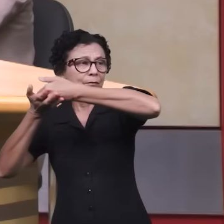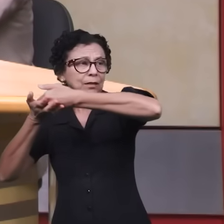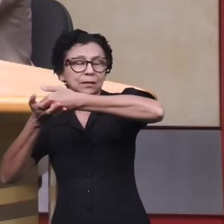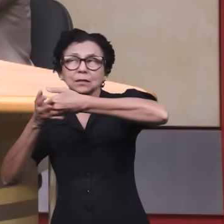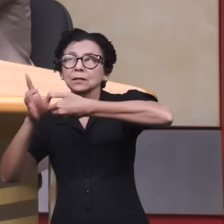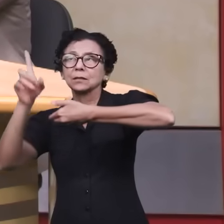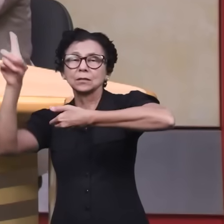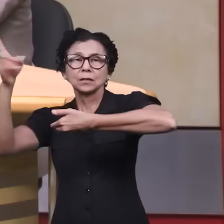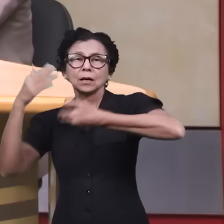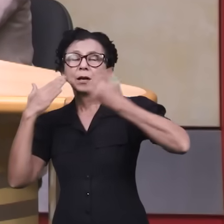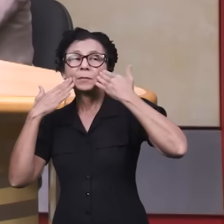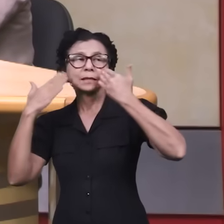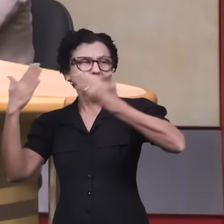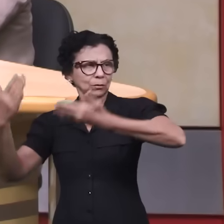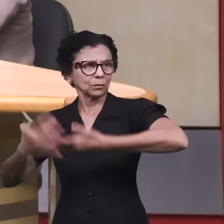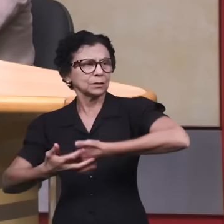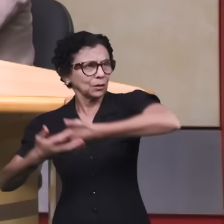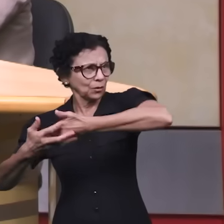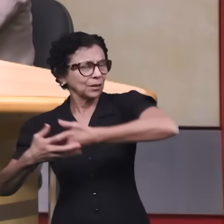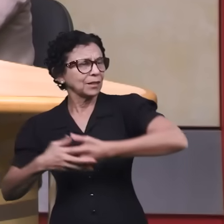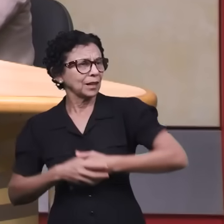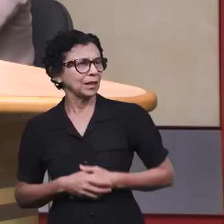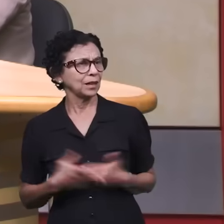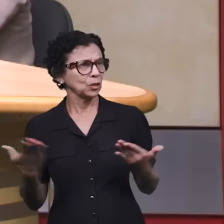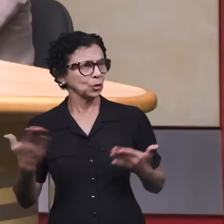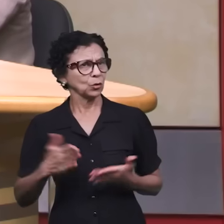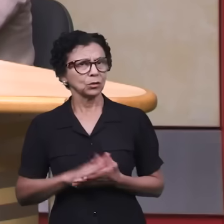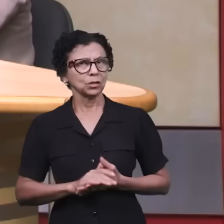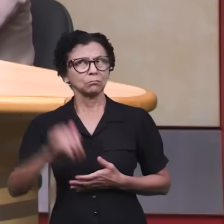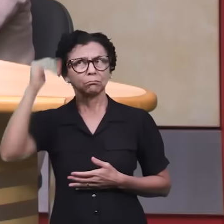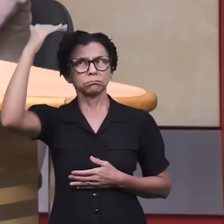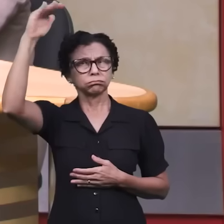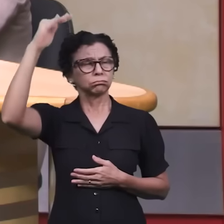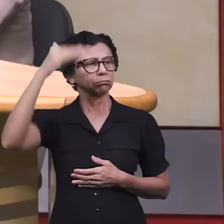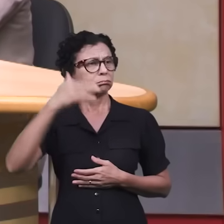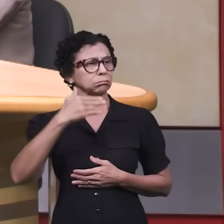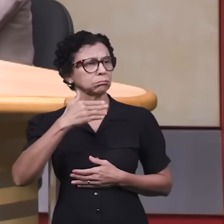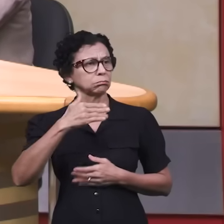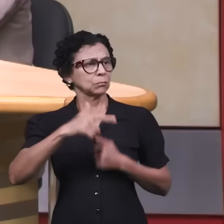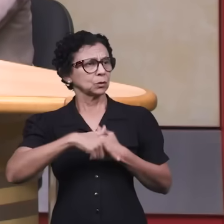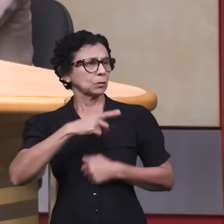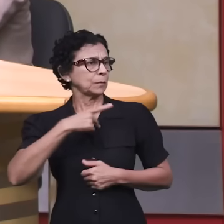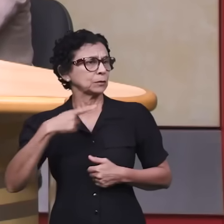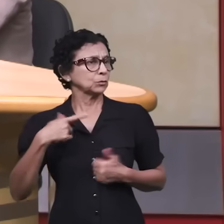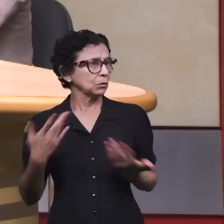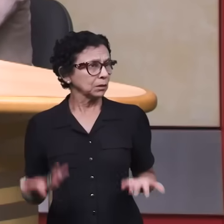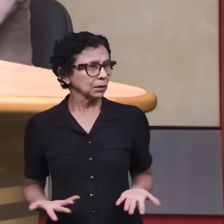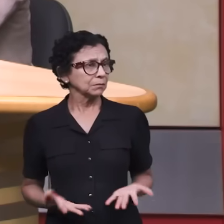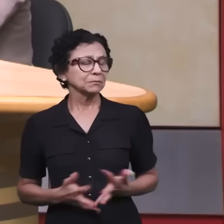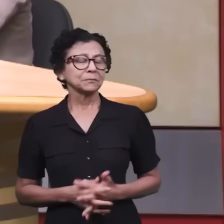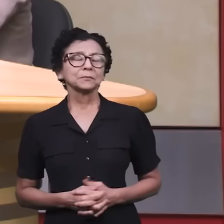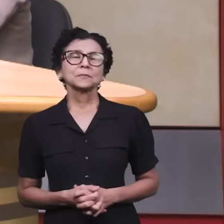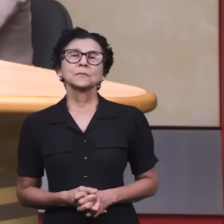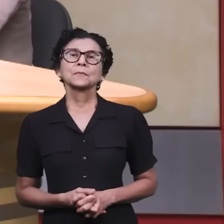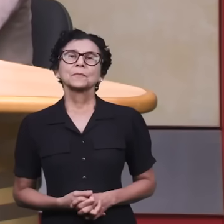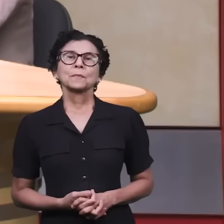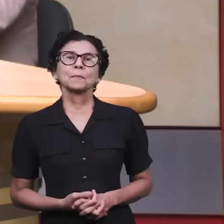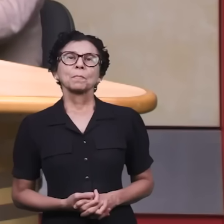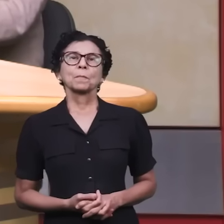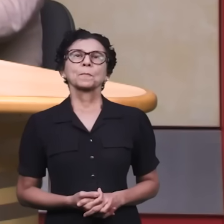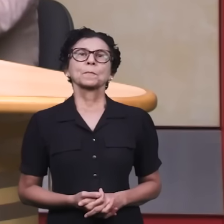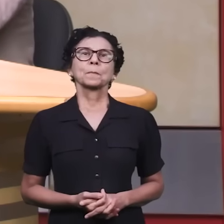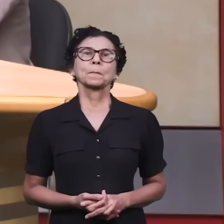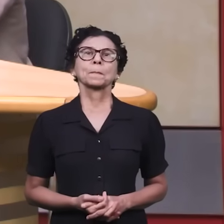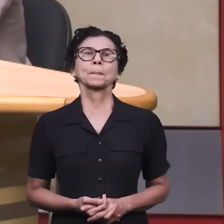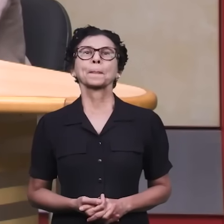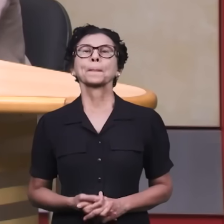isso é importante para Ele falou comigo, eu fiquei surpreso, porque eu não me lembrava mais. Não, isso é para mostrar aos irmãos a importância,